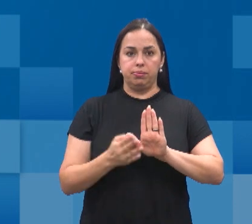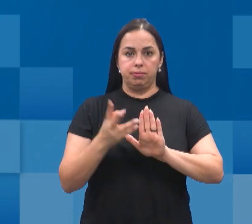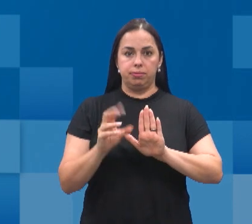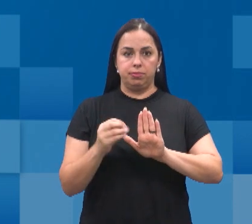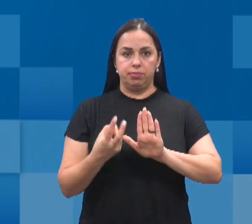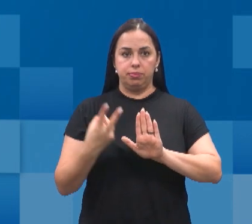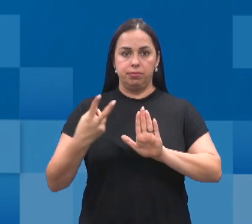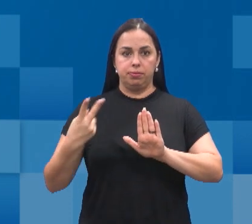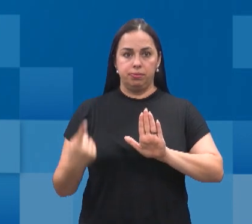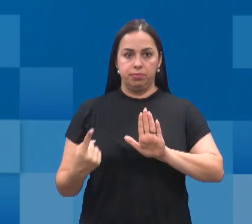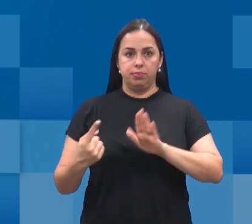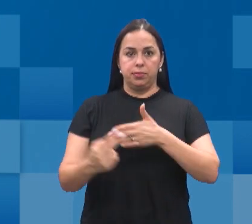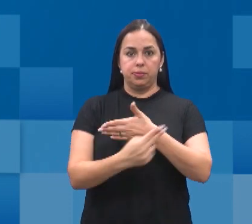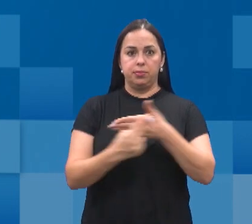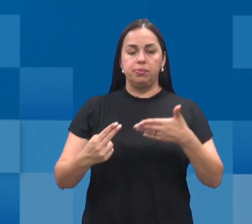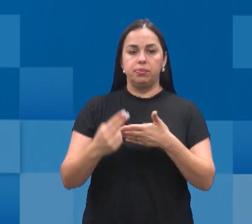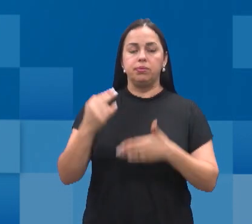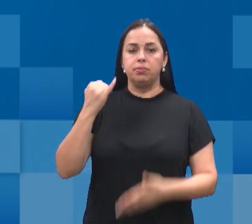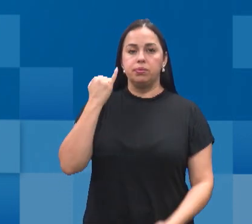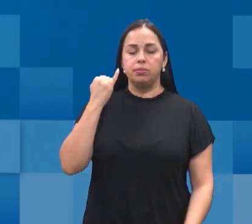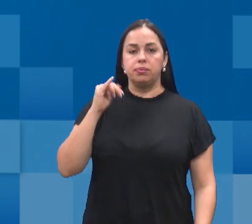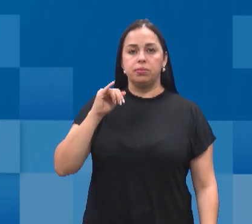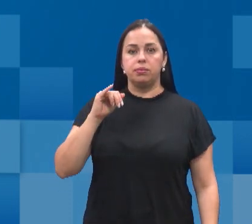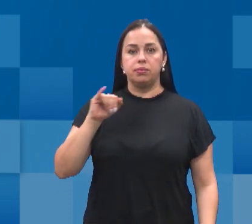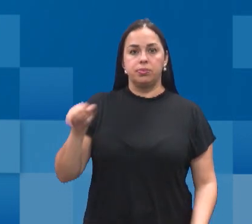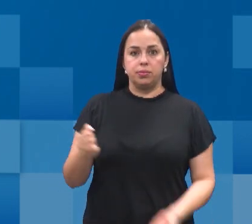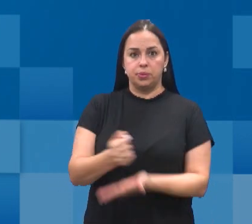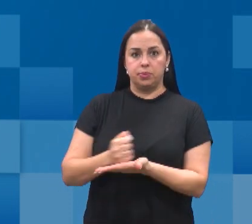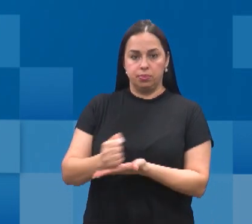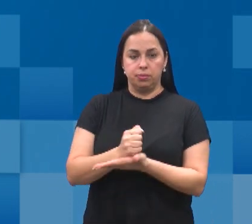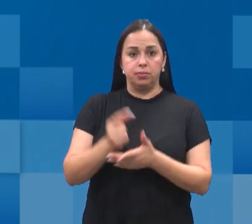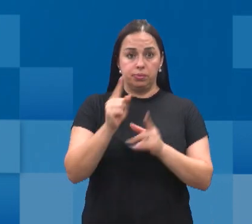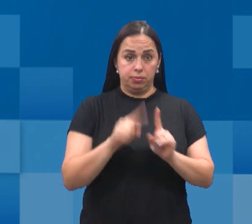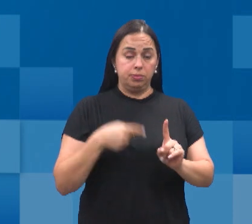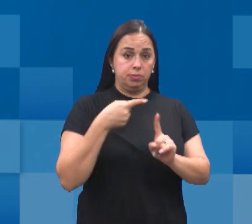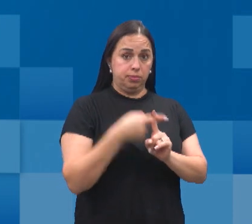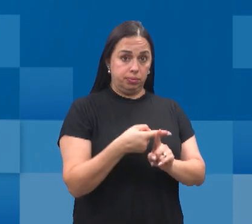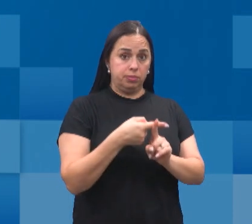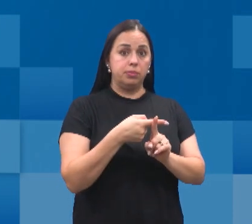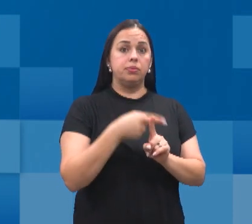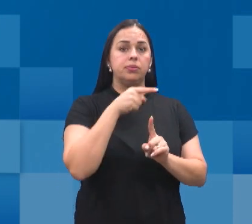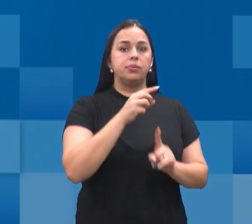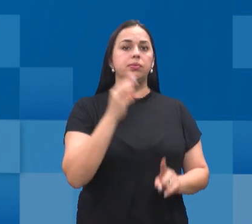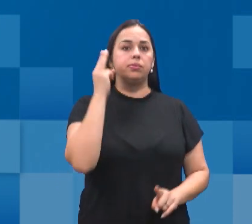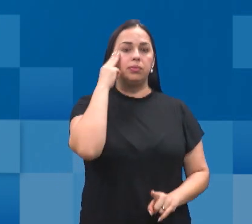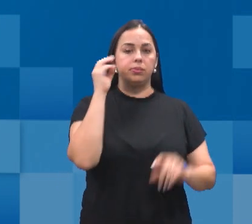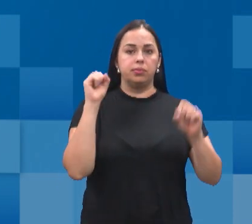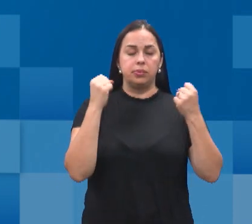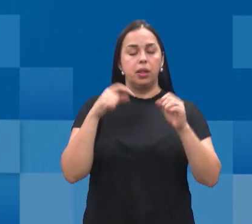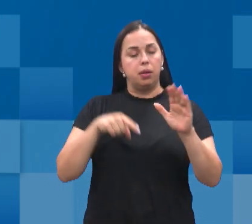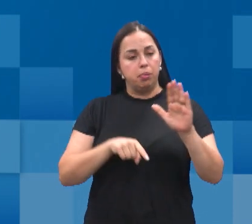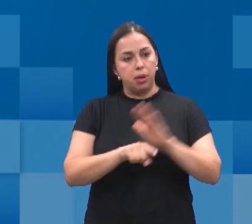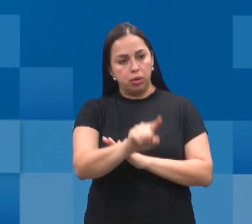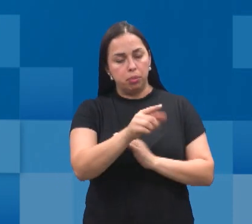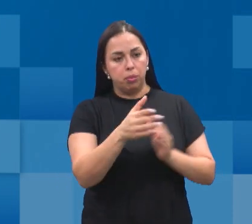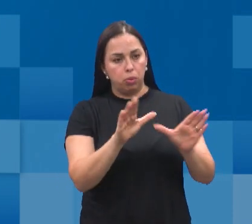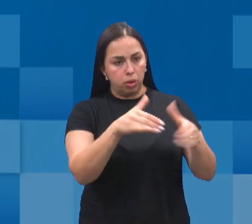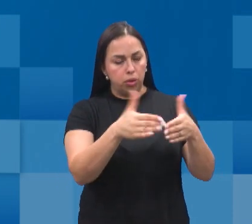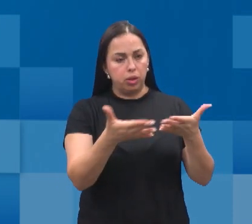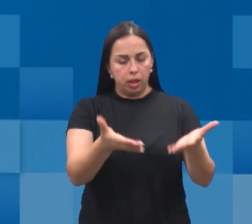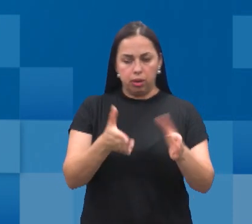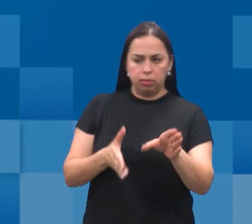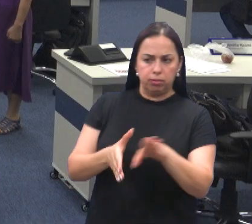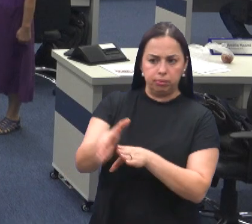615/2021, autoria do vereador Júnior da Farmácia e Marcão da Academia. Consulta a liderança se deseja encaminhar o voto.